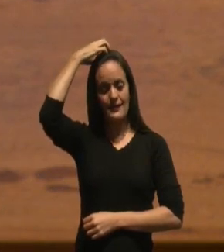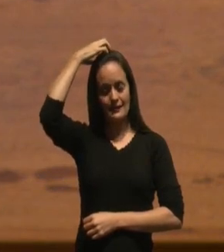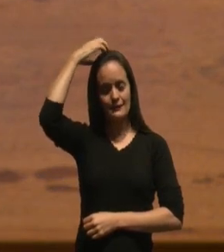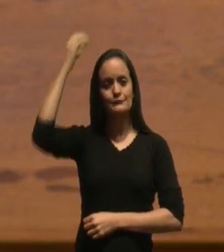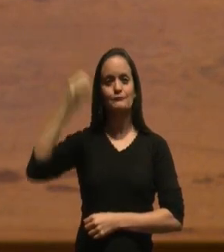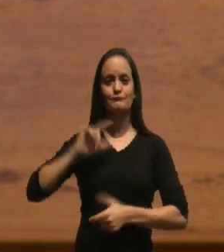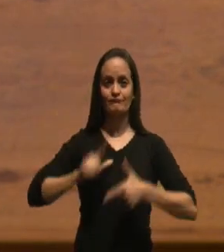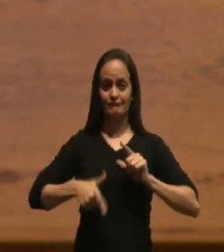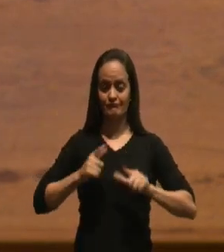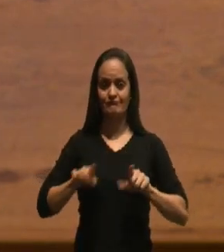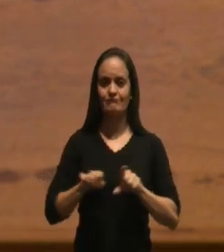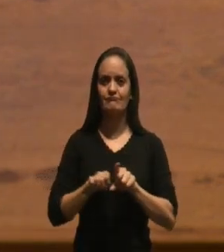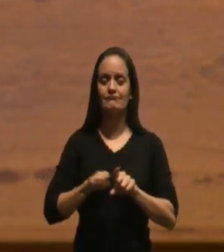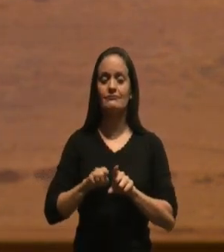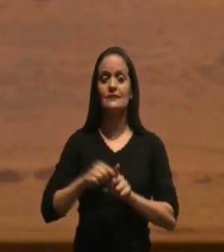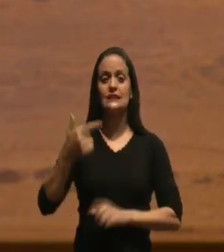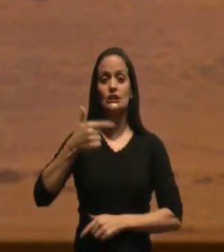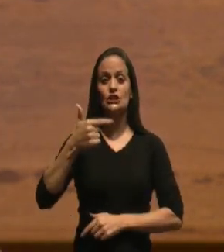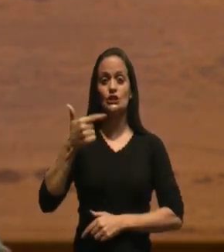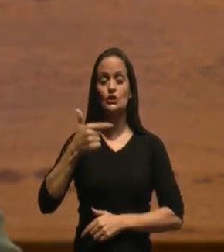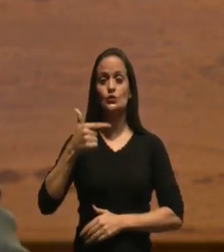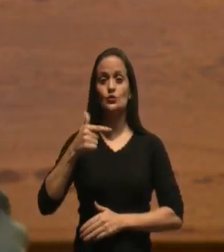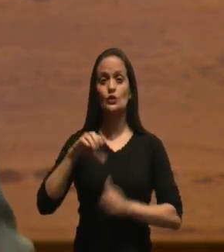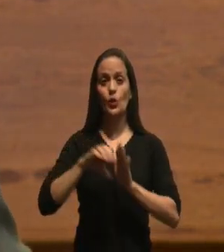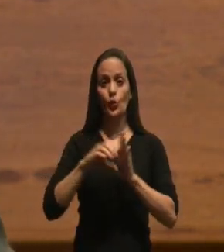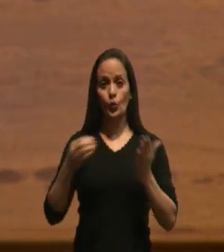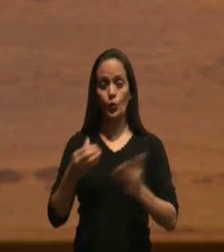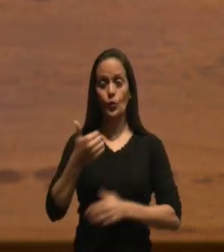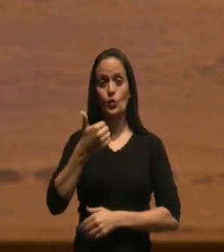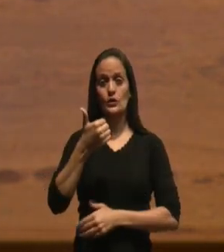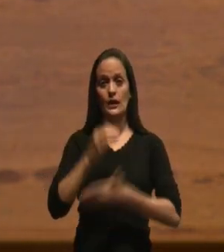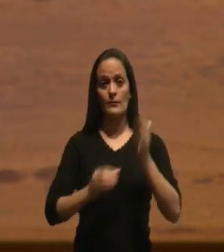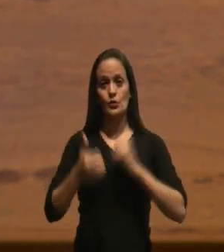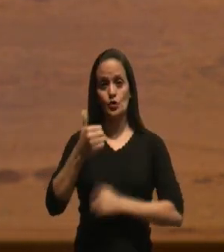18, versos de 1 a 4, que diz o seguinte: